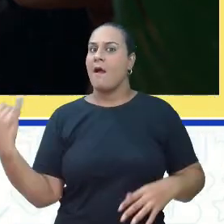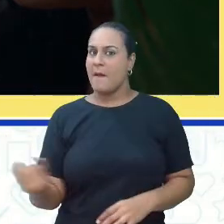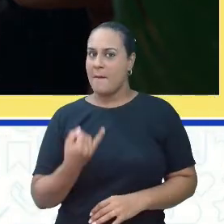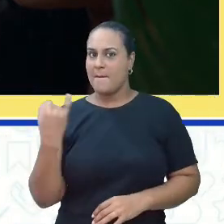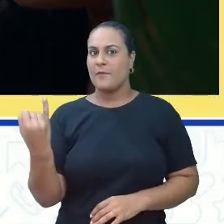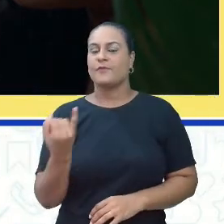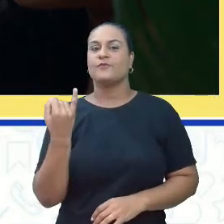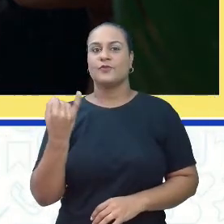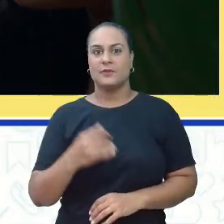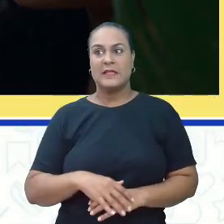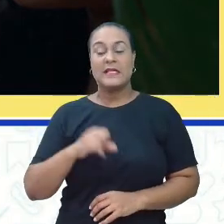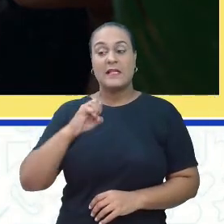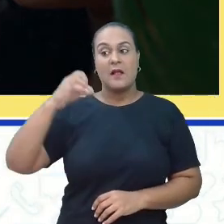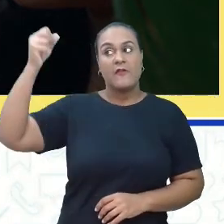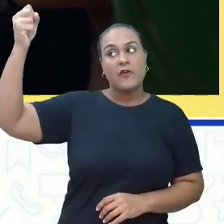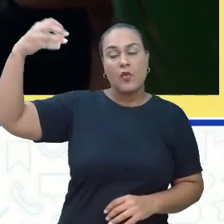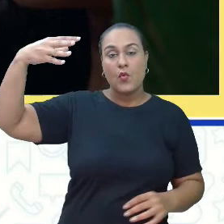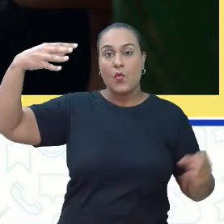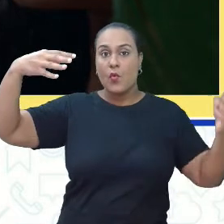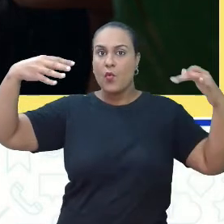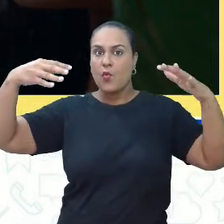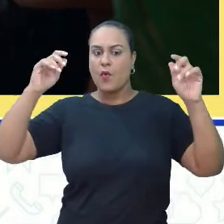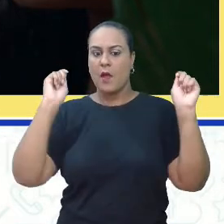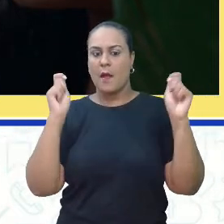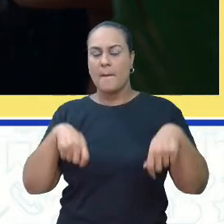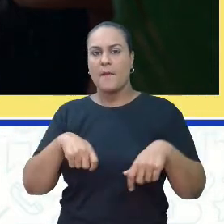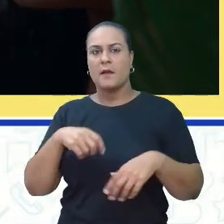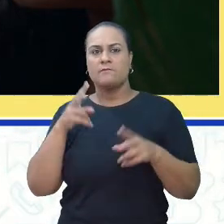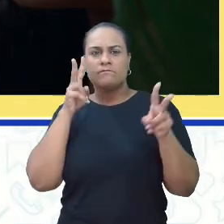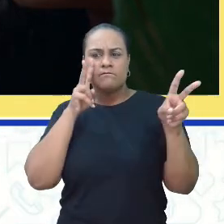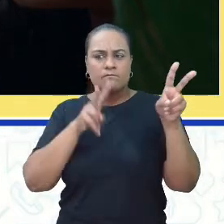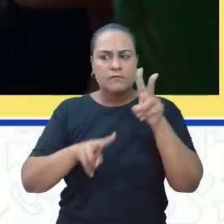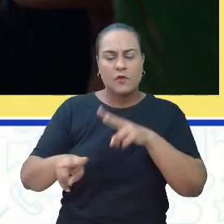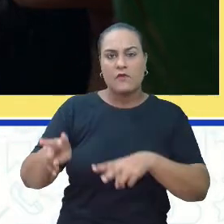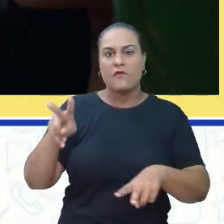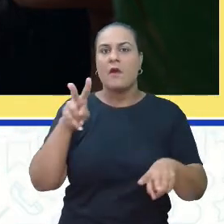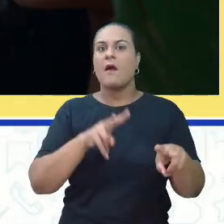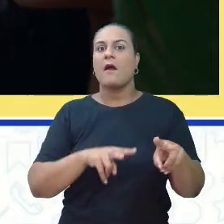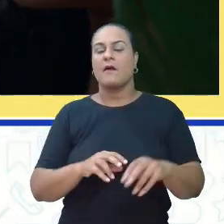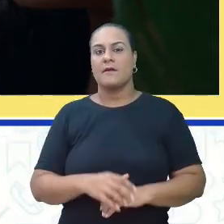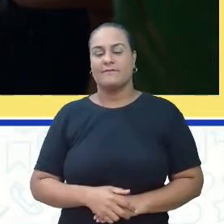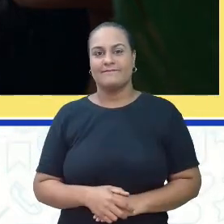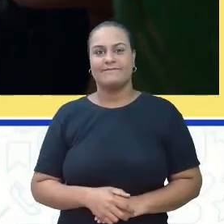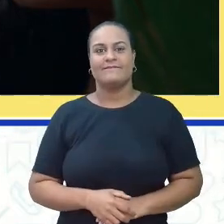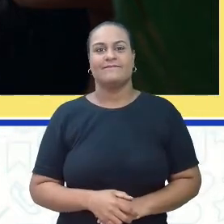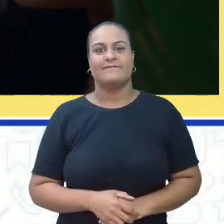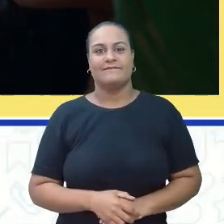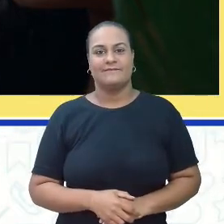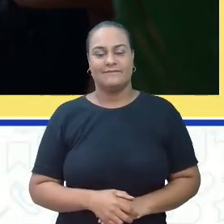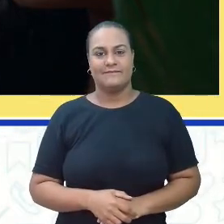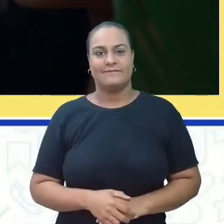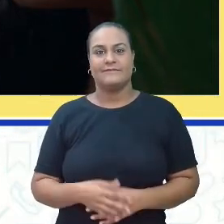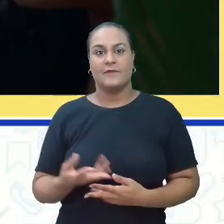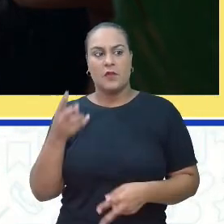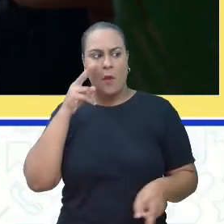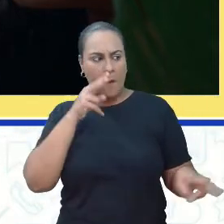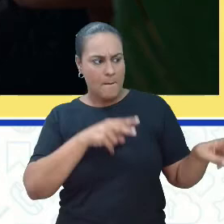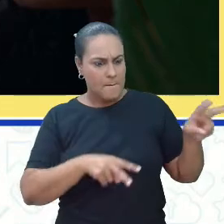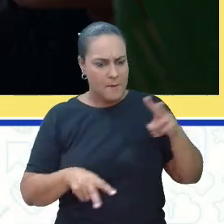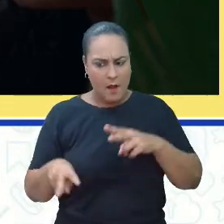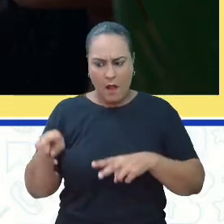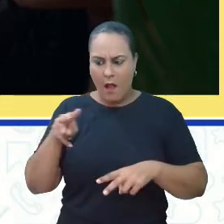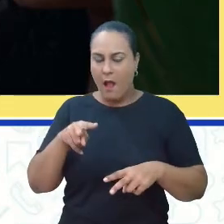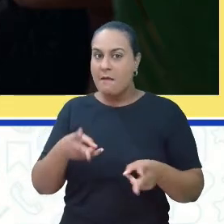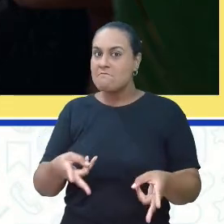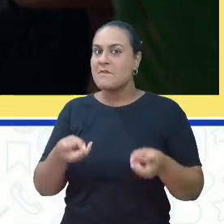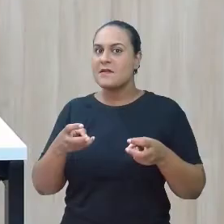com a chegada da luz que a gente consegue ver essa questão aí do que está em nossa volta,